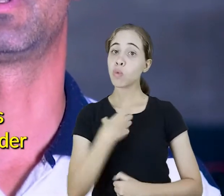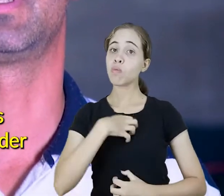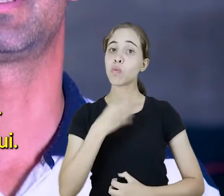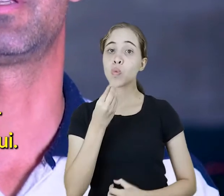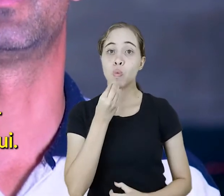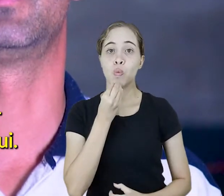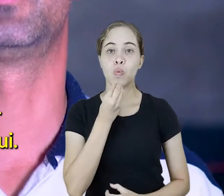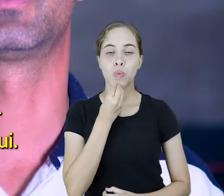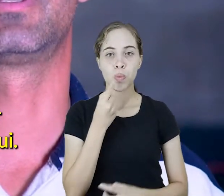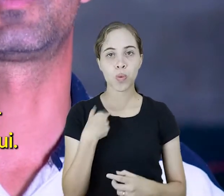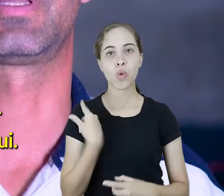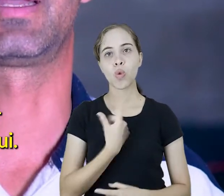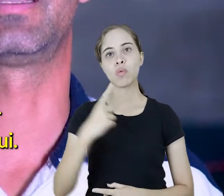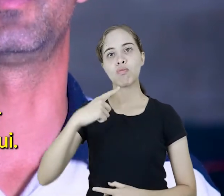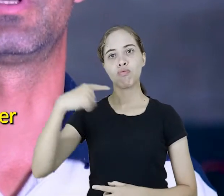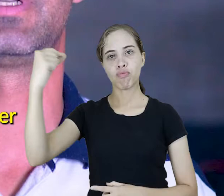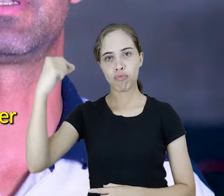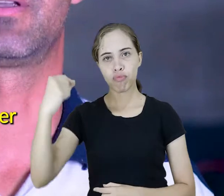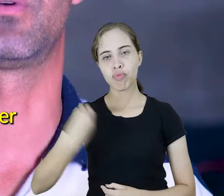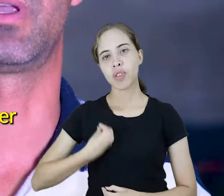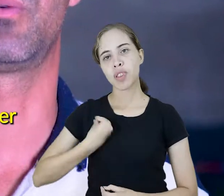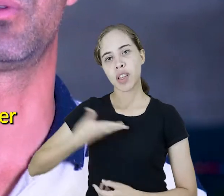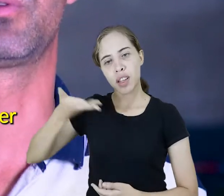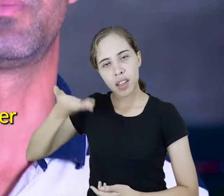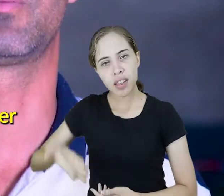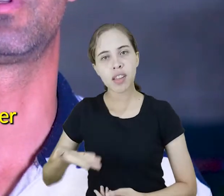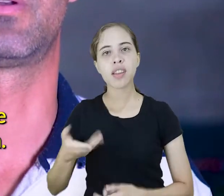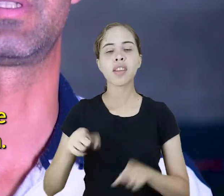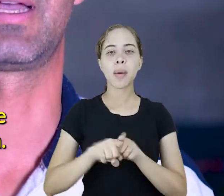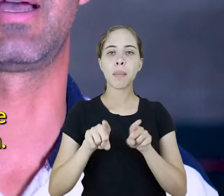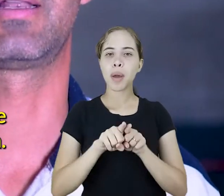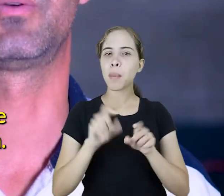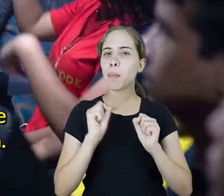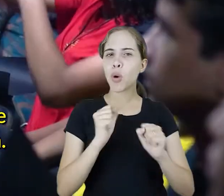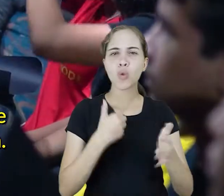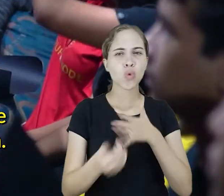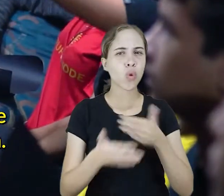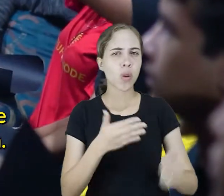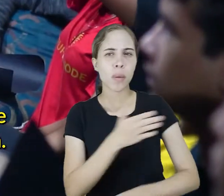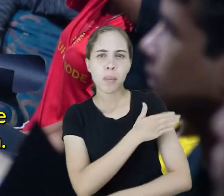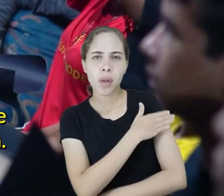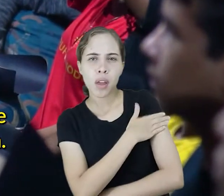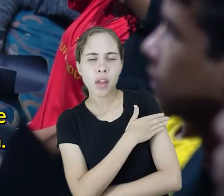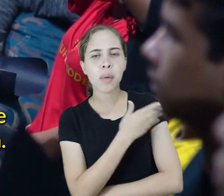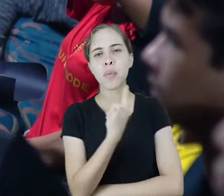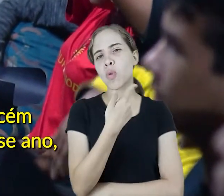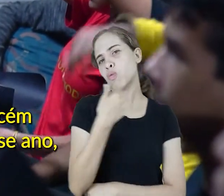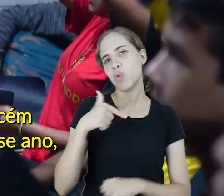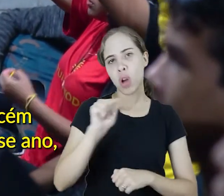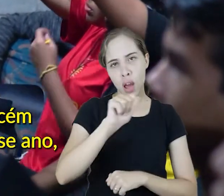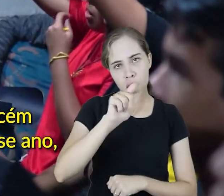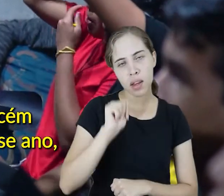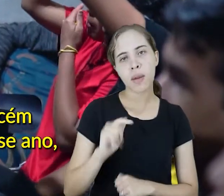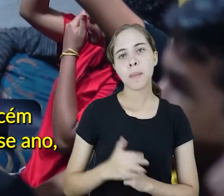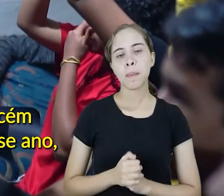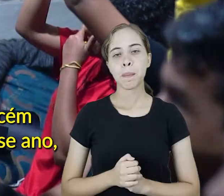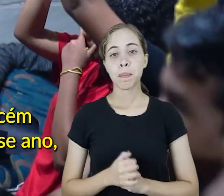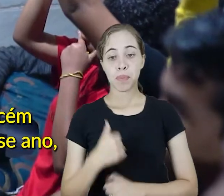por poder ser escolhido por Deus para estar aqui. Poderia ser qualquer outro membro da nossa ala ou de alguma outra ala. Eu, como